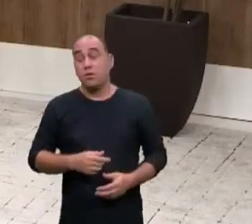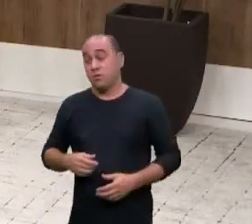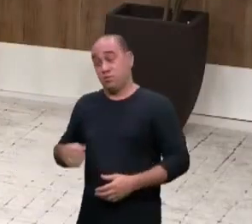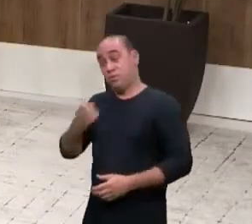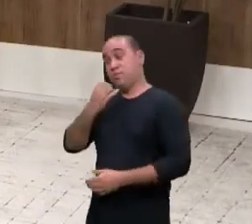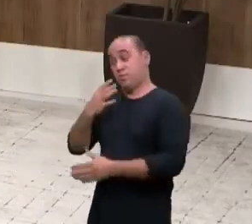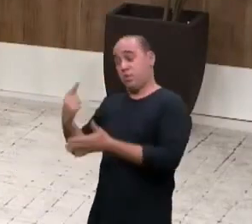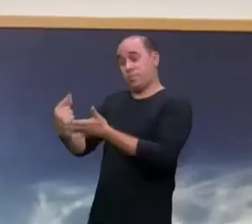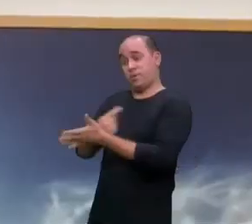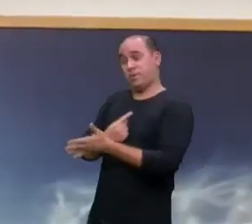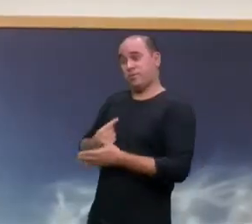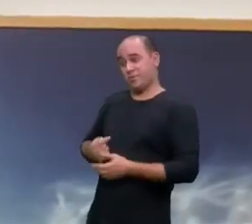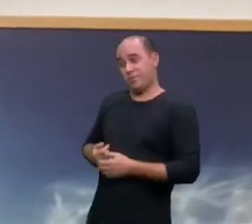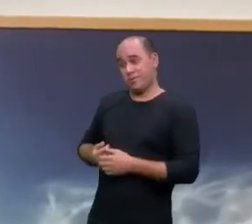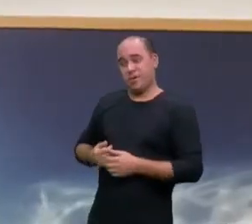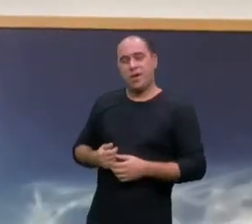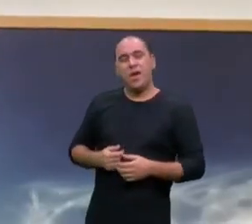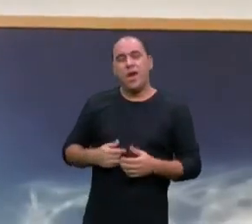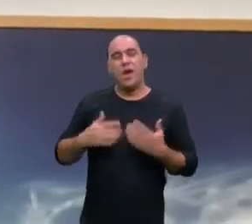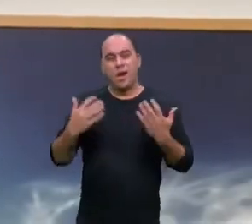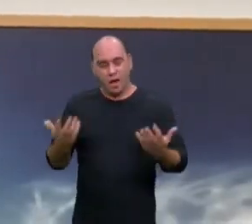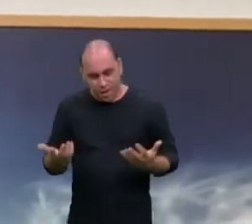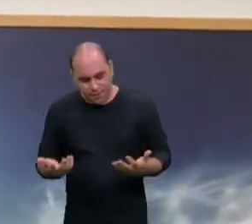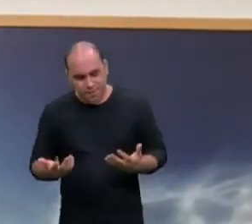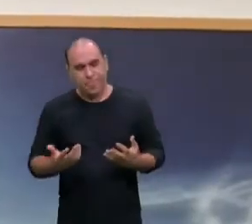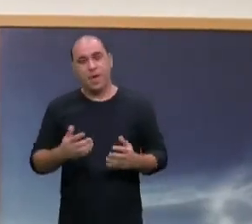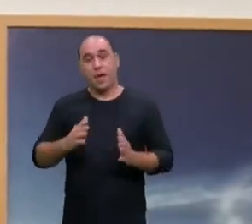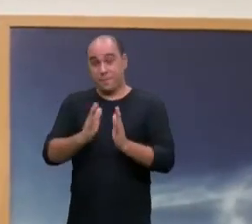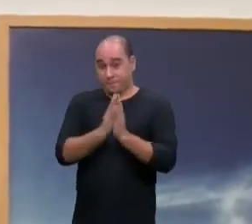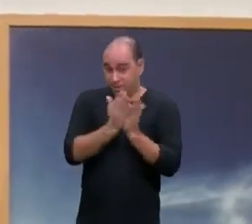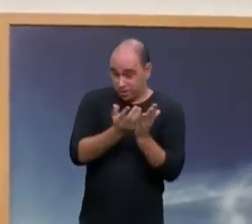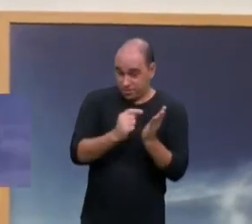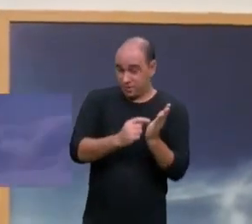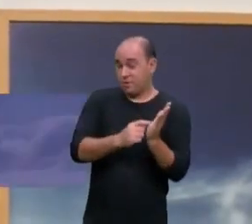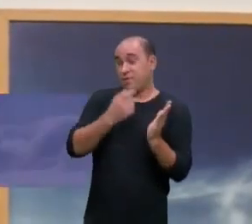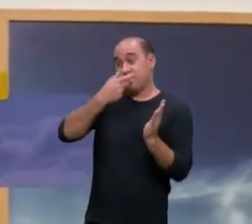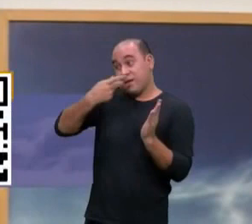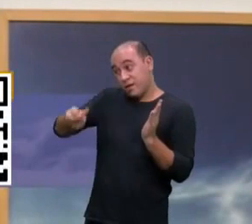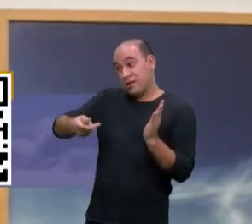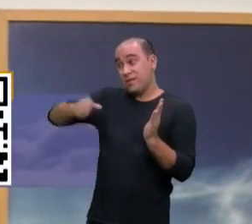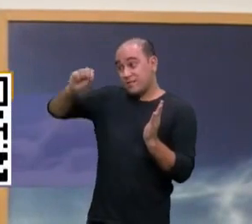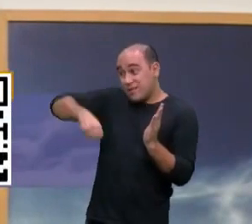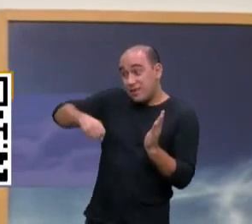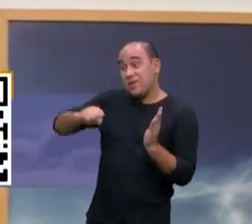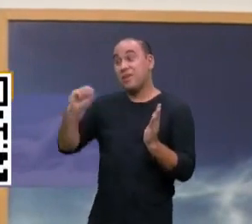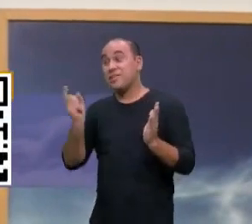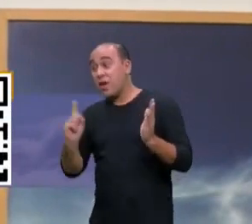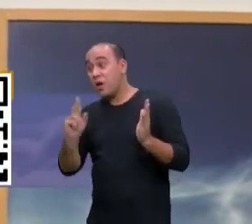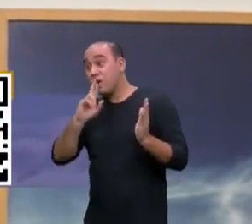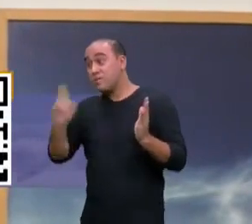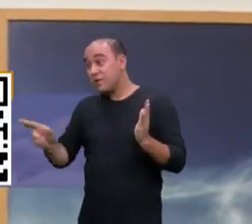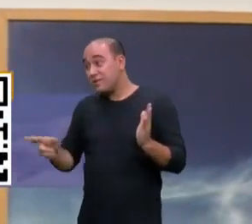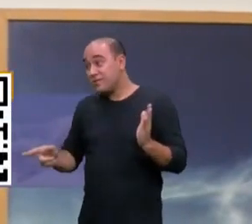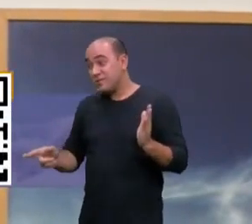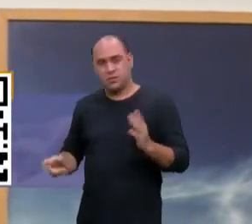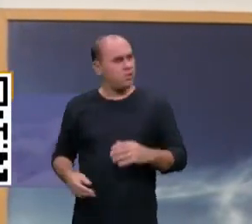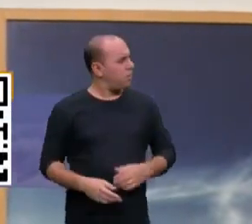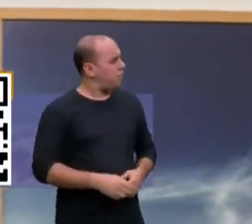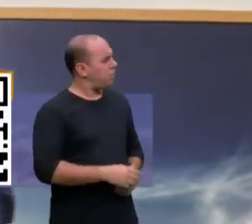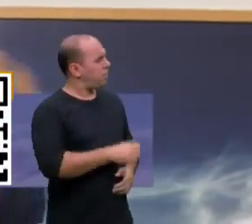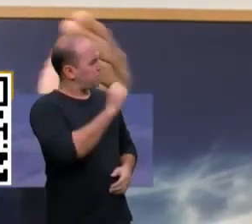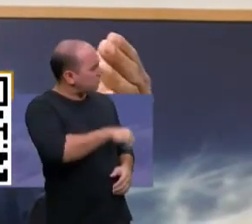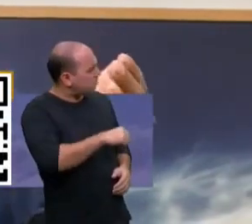que fala uma boa pergunta na verdade biblicamente falando a resposta seria sim não sim não sim não